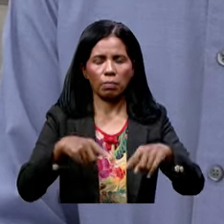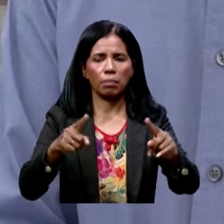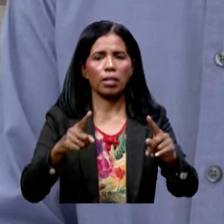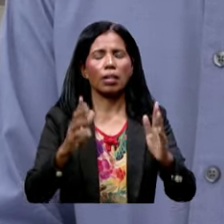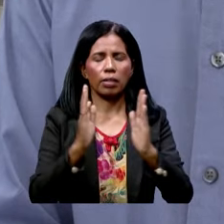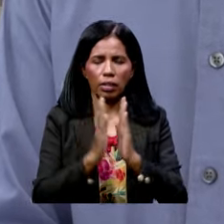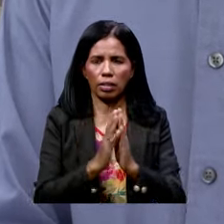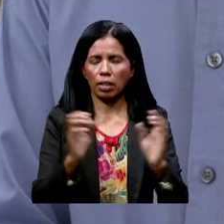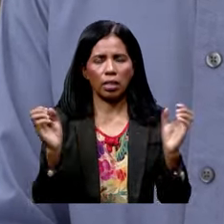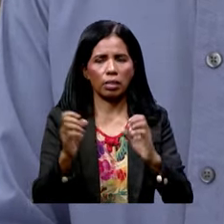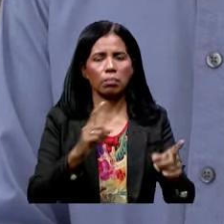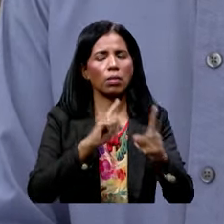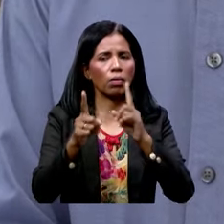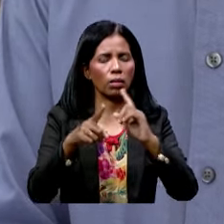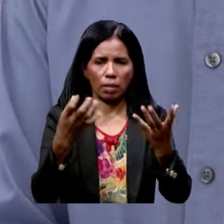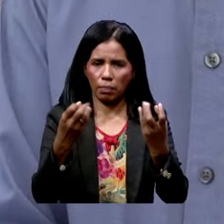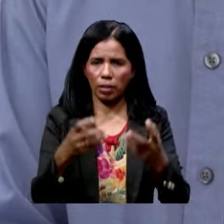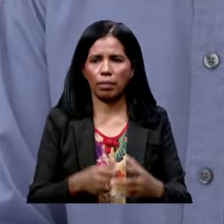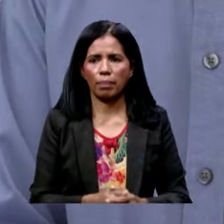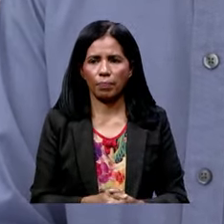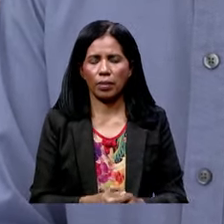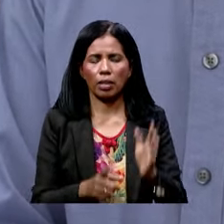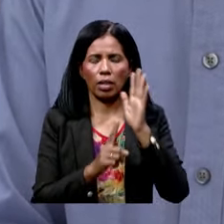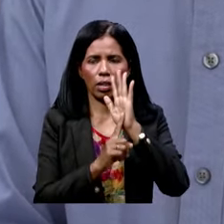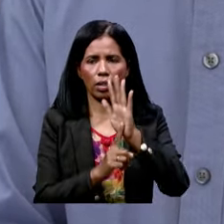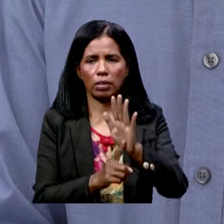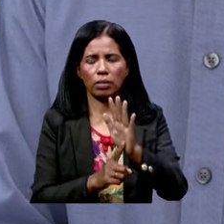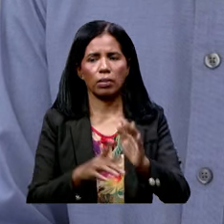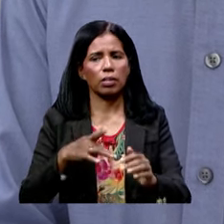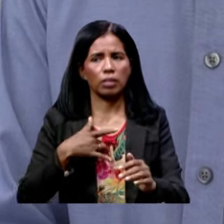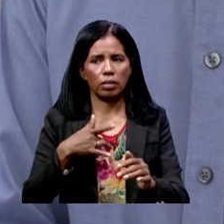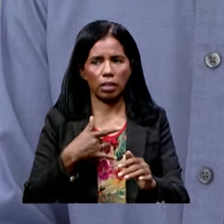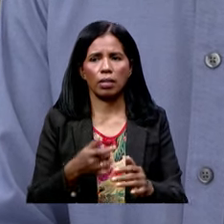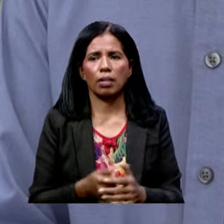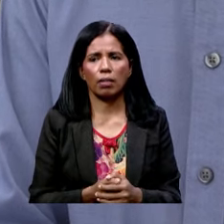ida mai atu protesta o hatu senti